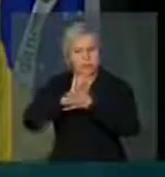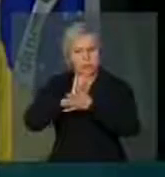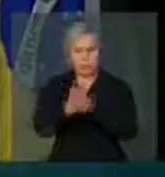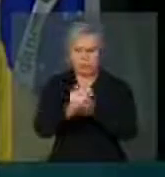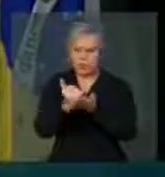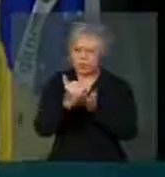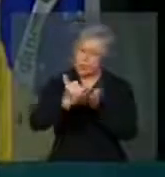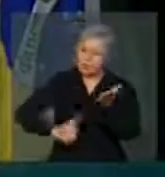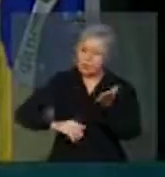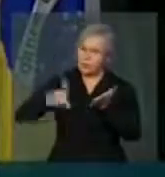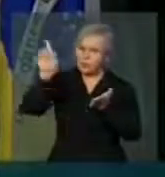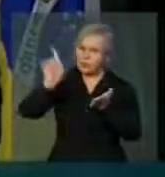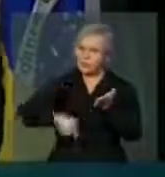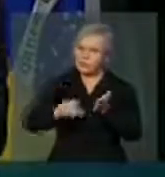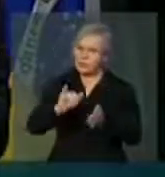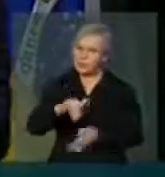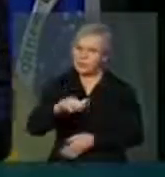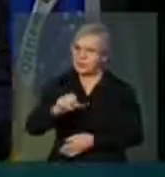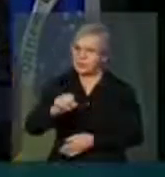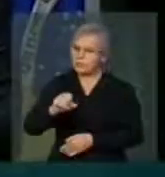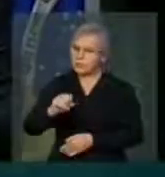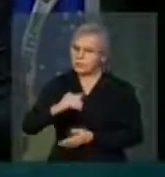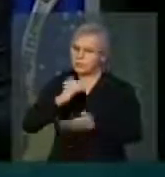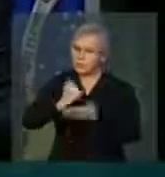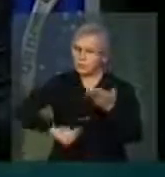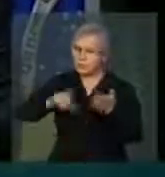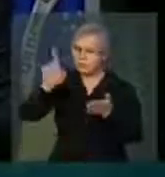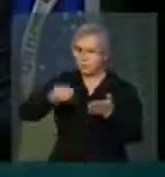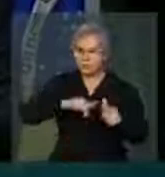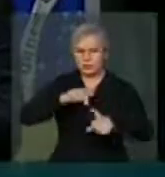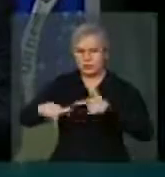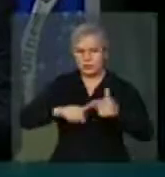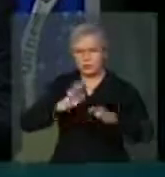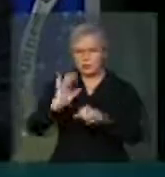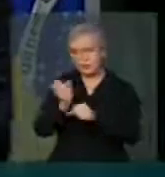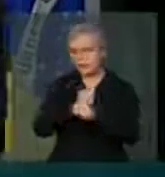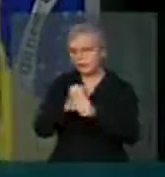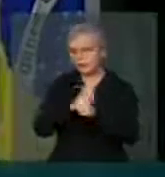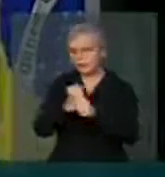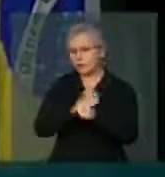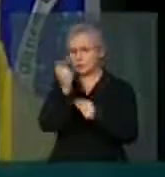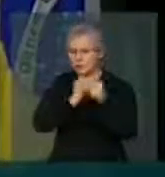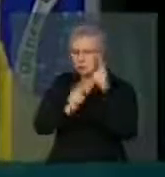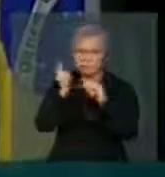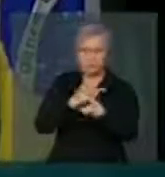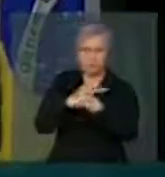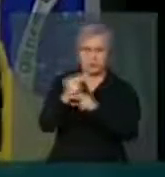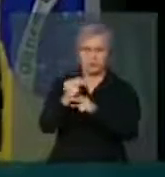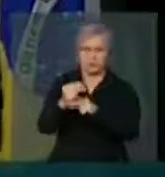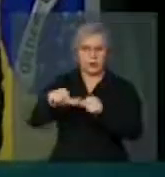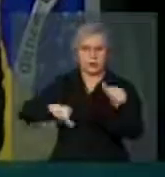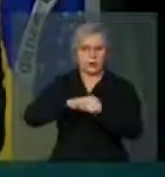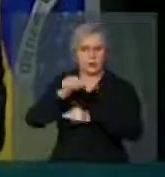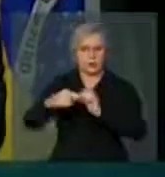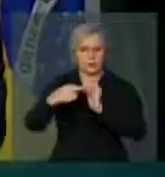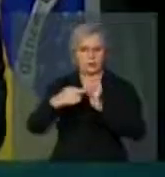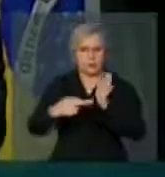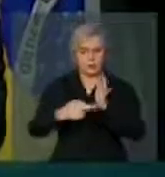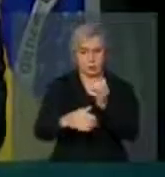Cortou seus direitos previdenciários e trabalhistas, conquistado há anos. As mudanças nas regras de